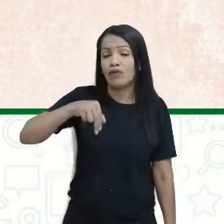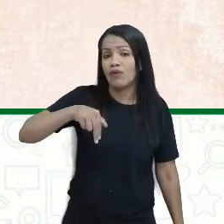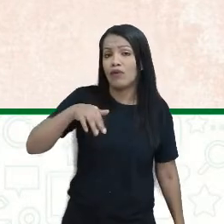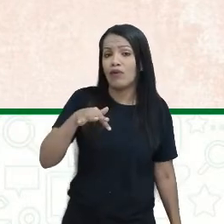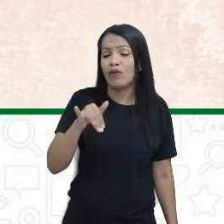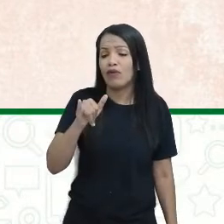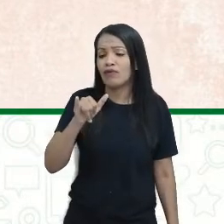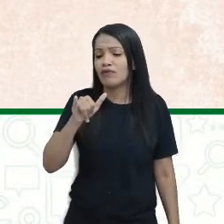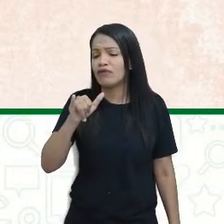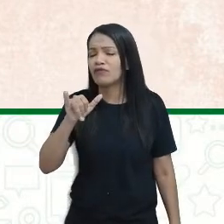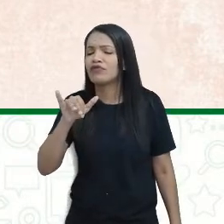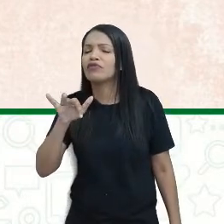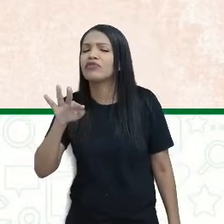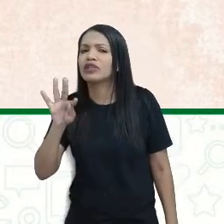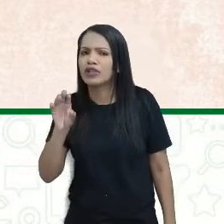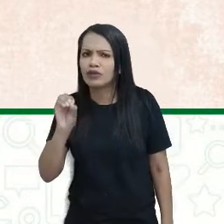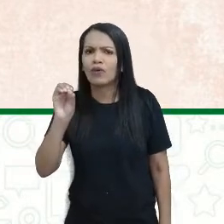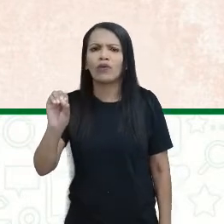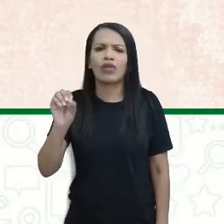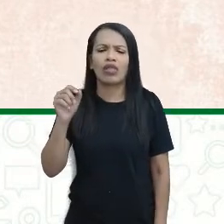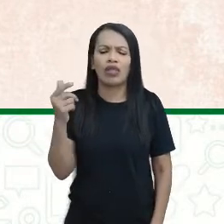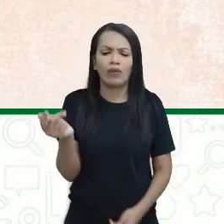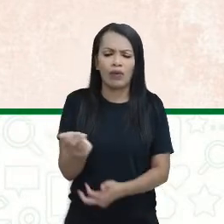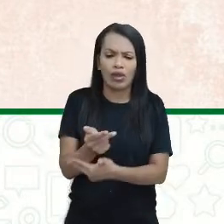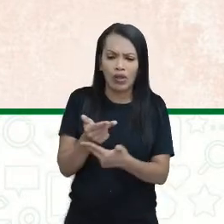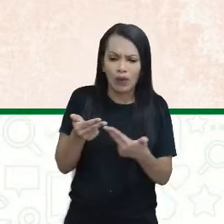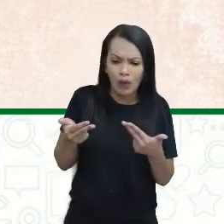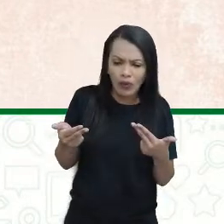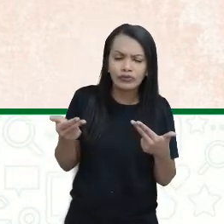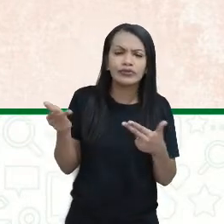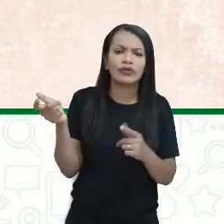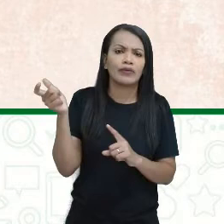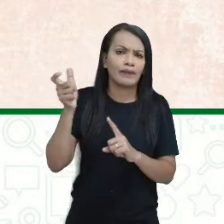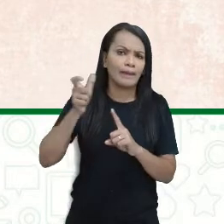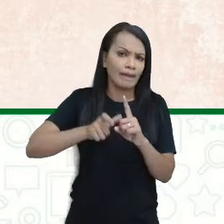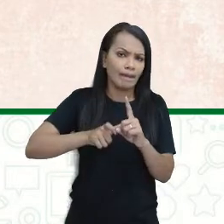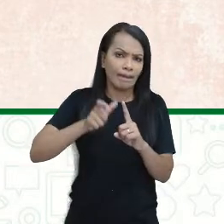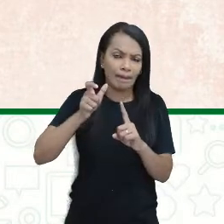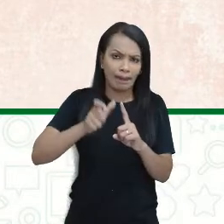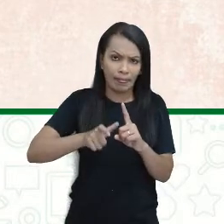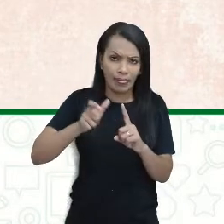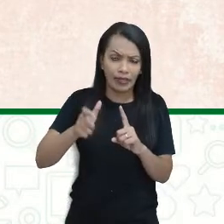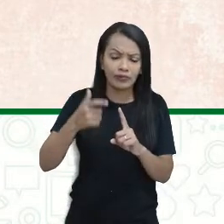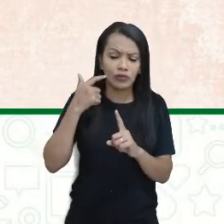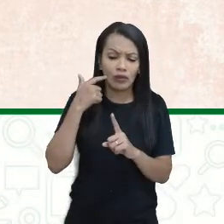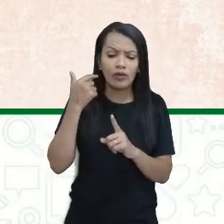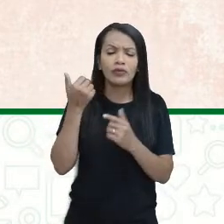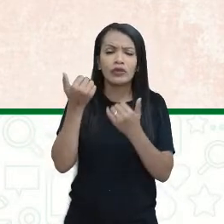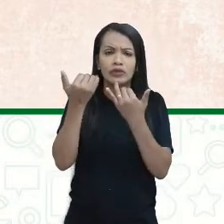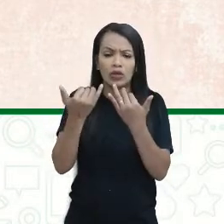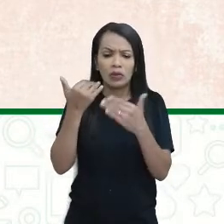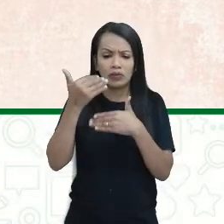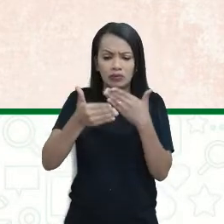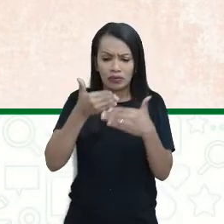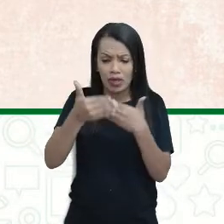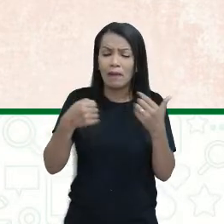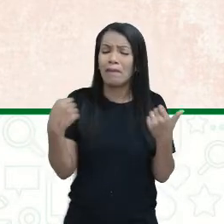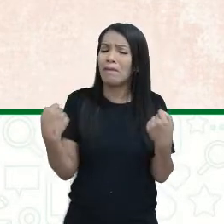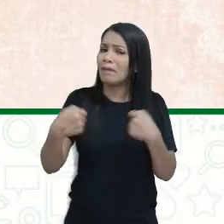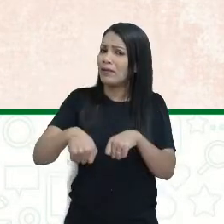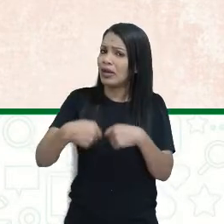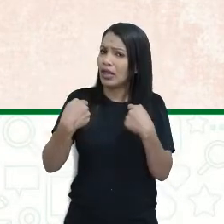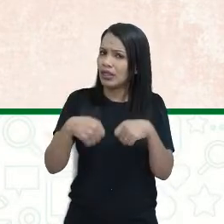os personagens a fim de construir um enredo. Então, tem que ter conflito